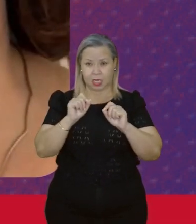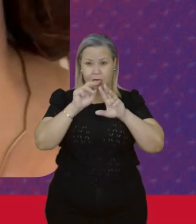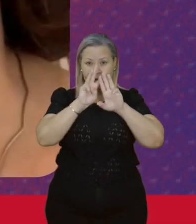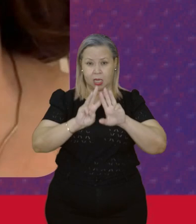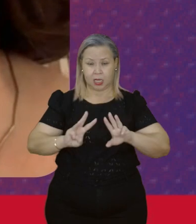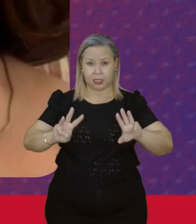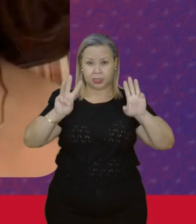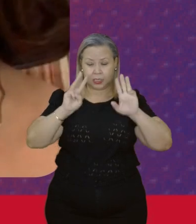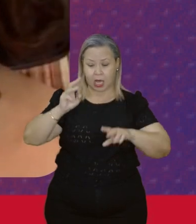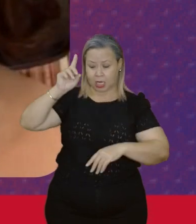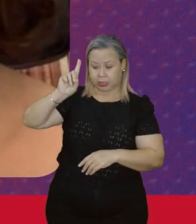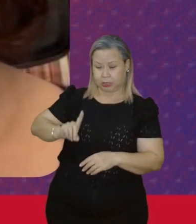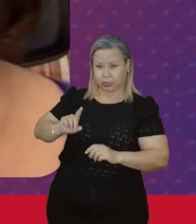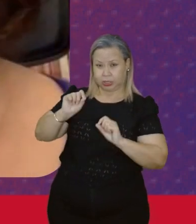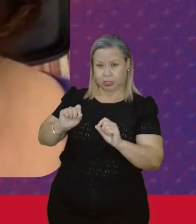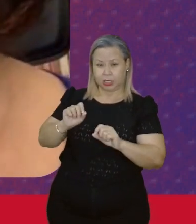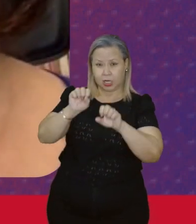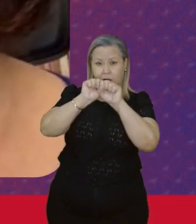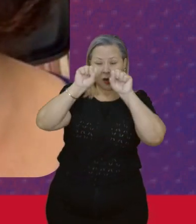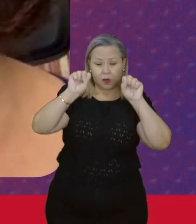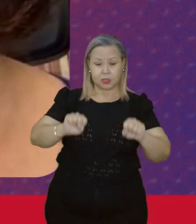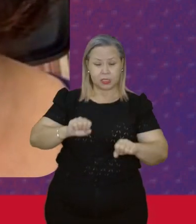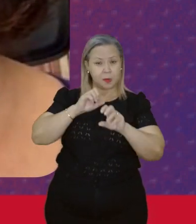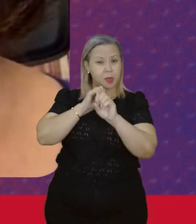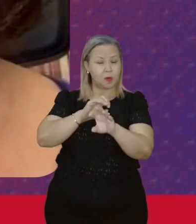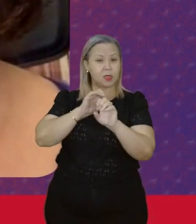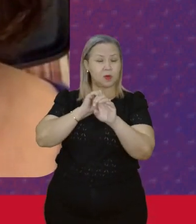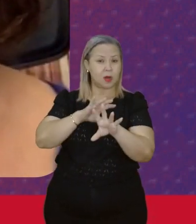de extrema-direita, que o sistema educacional